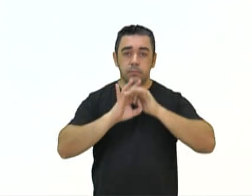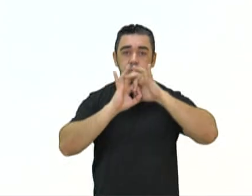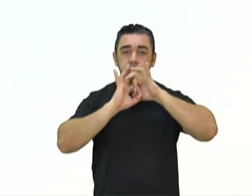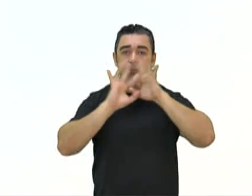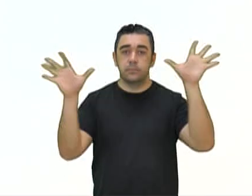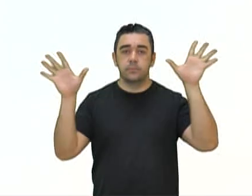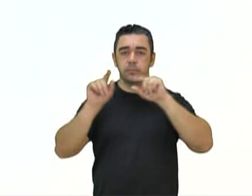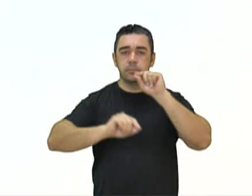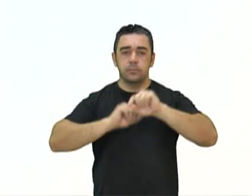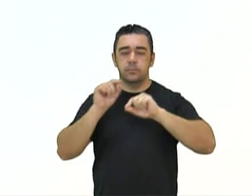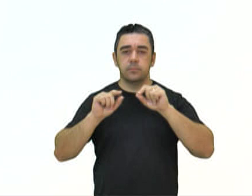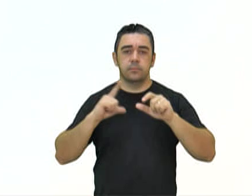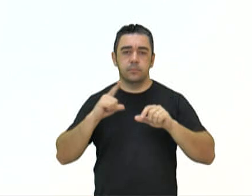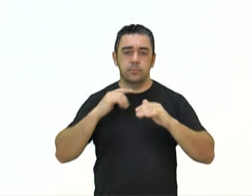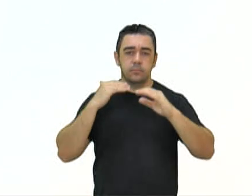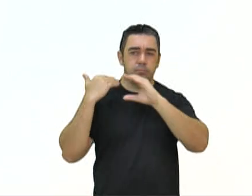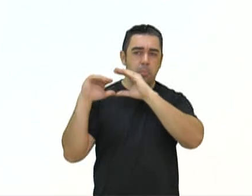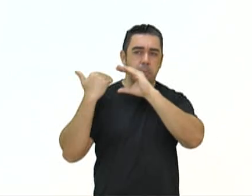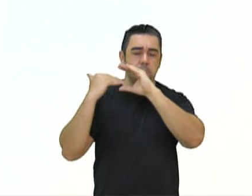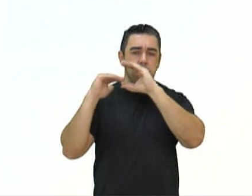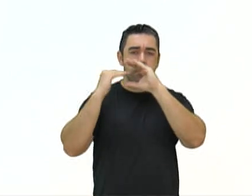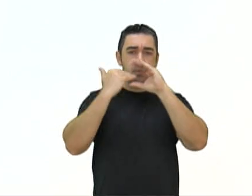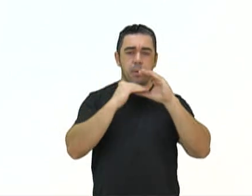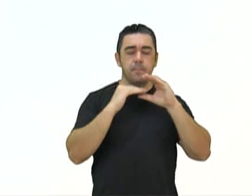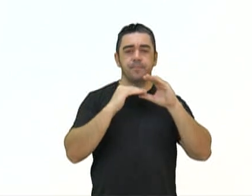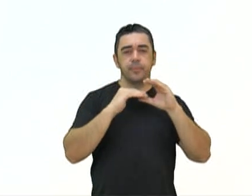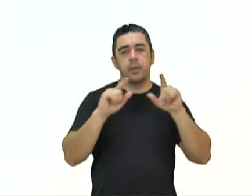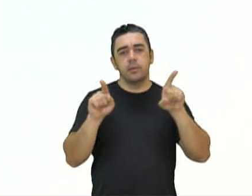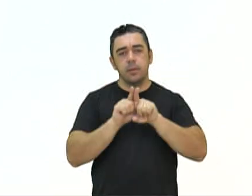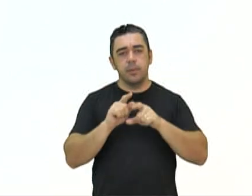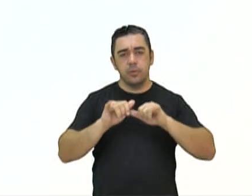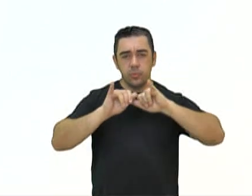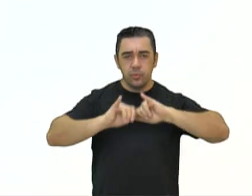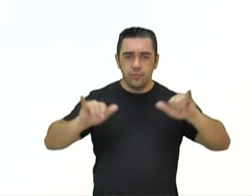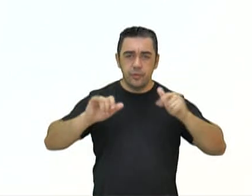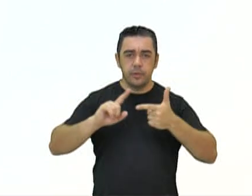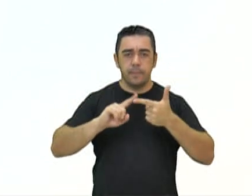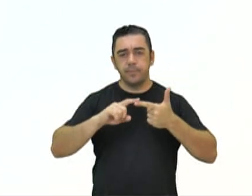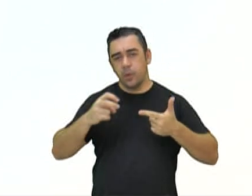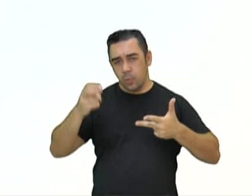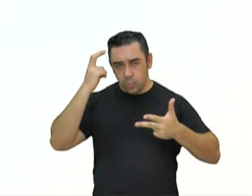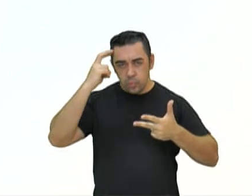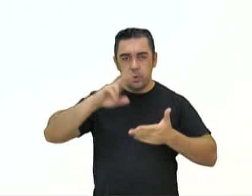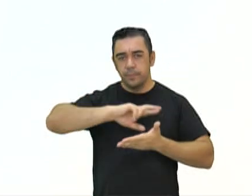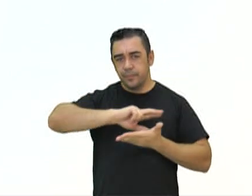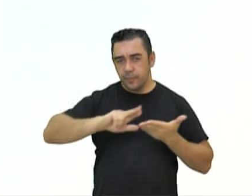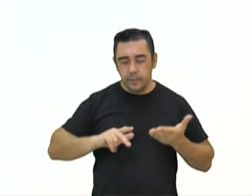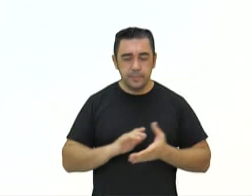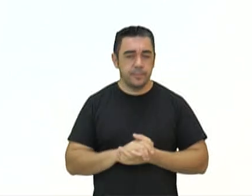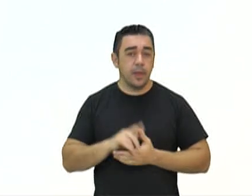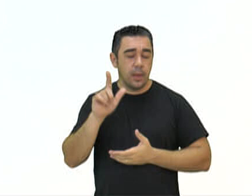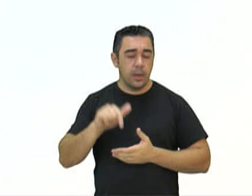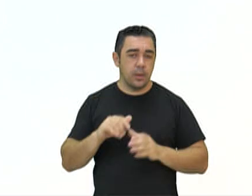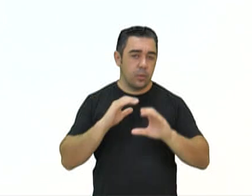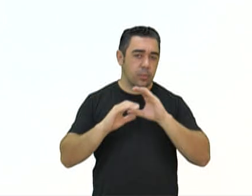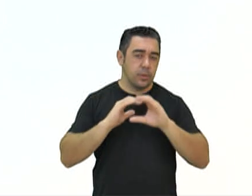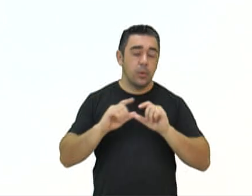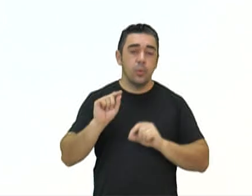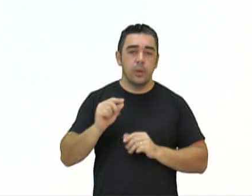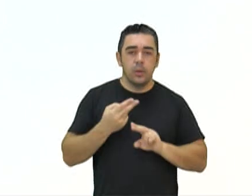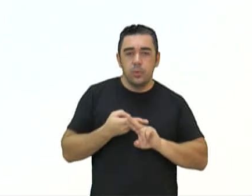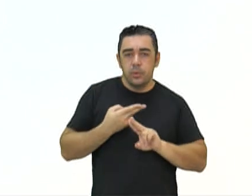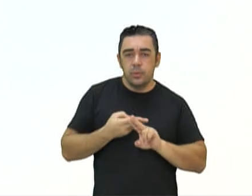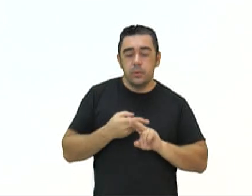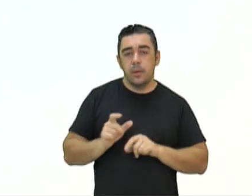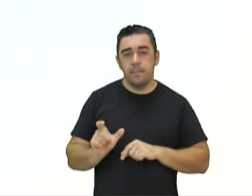produção, veiculação de mensagens, notícias, cultura, entre outros. É um meio de comunicação em que se utilizam